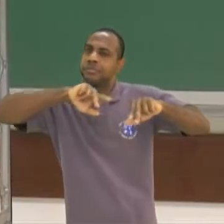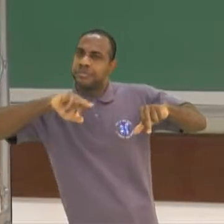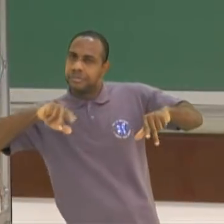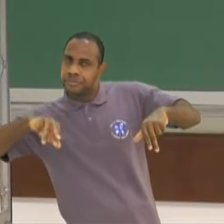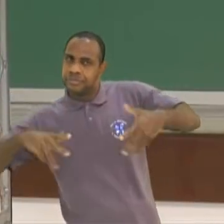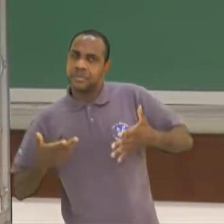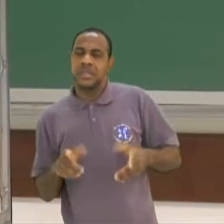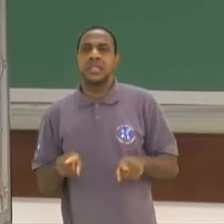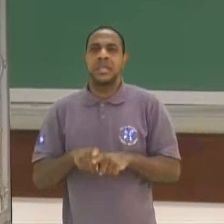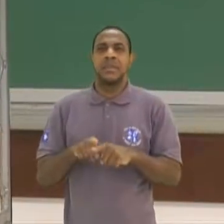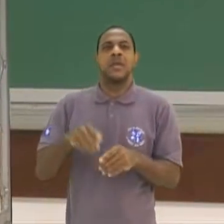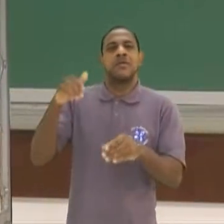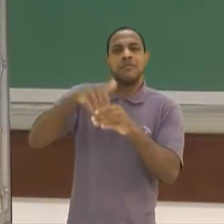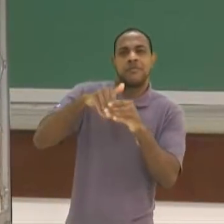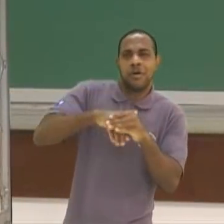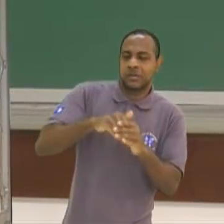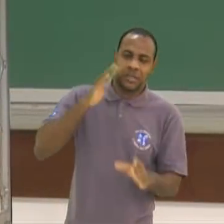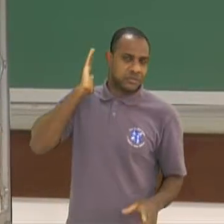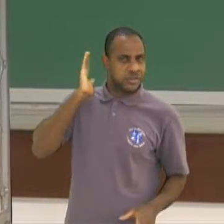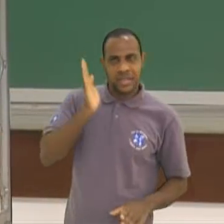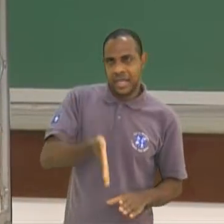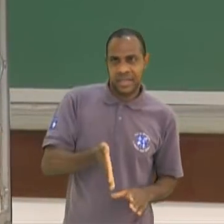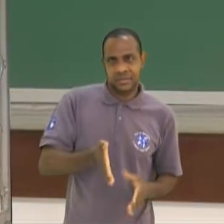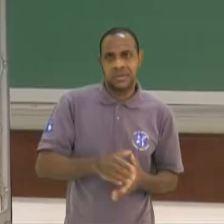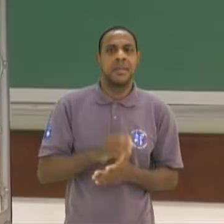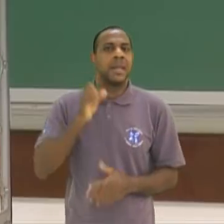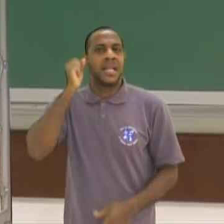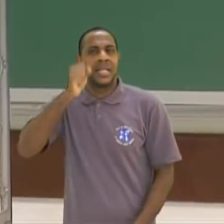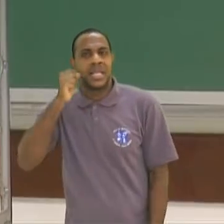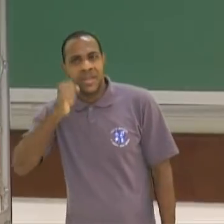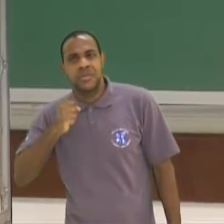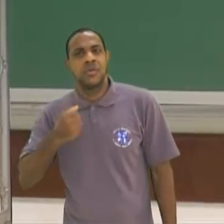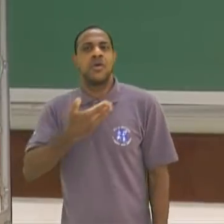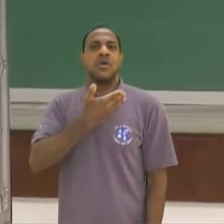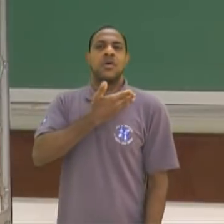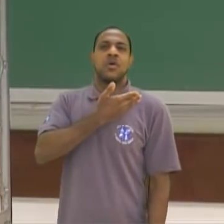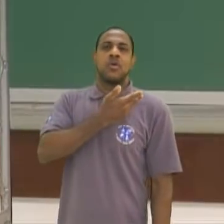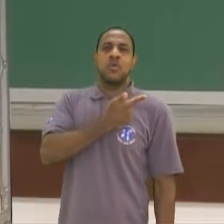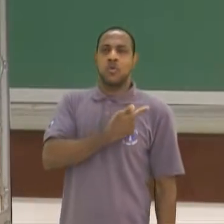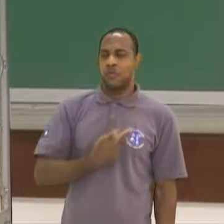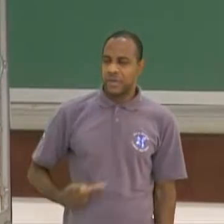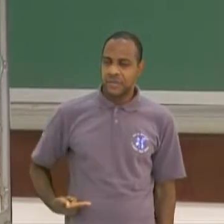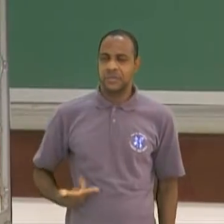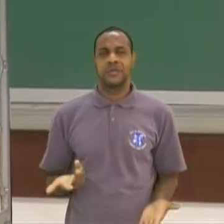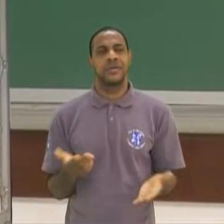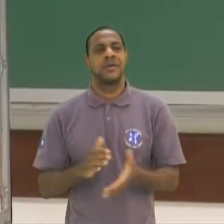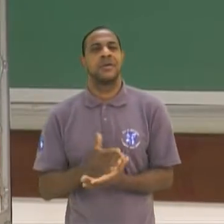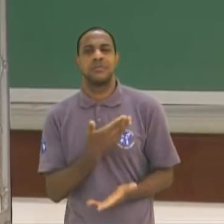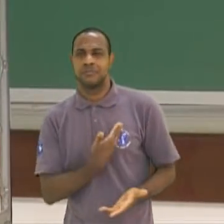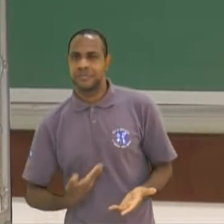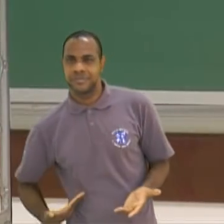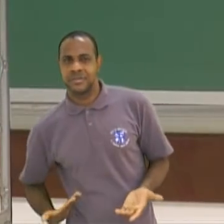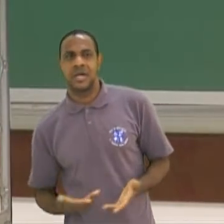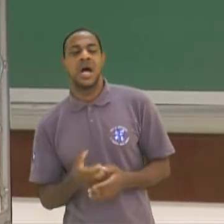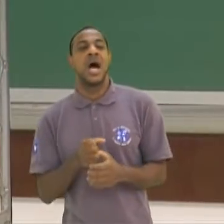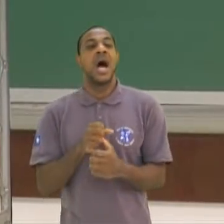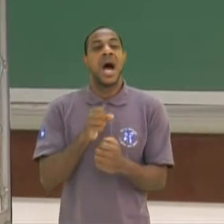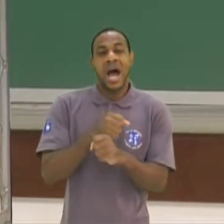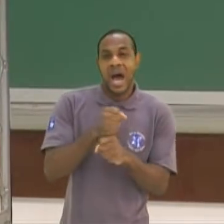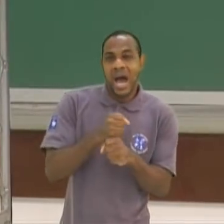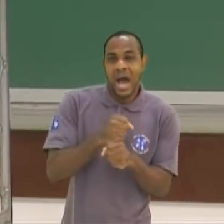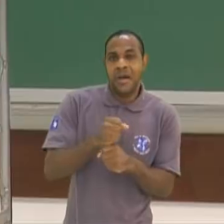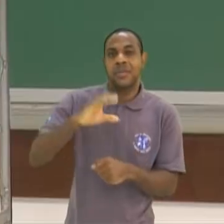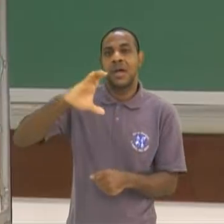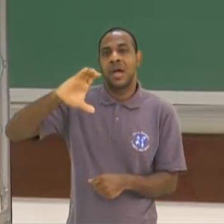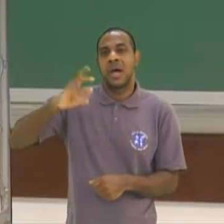e governador. Então, medidas aí que caminhavam para a democracia. Os chamados anos de chumbo, que a frase